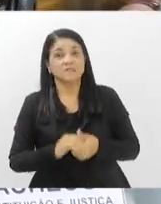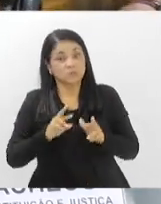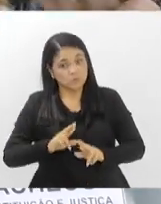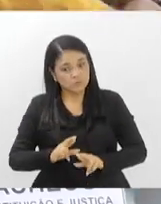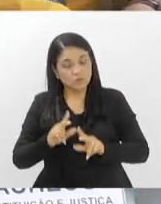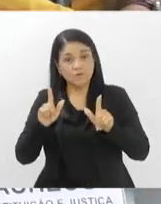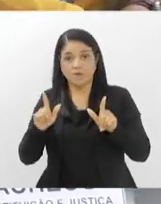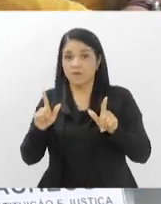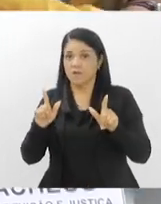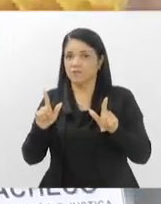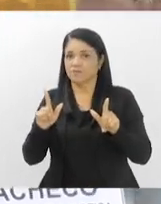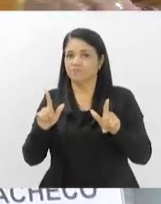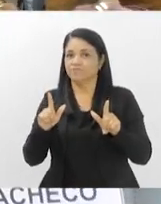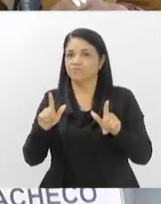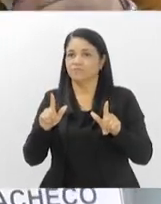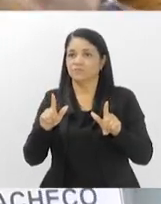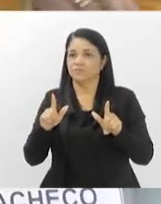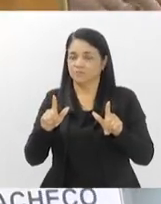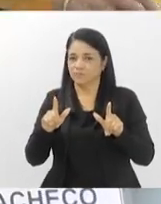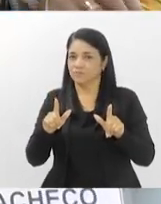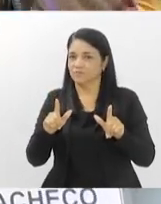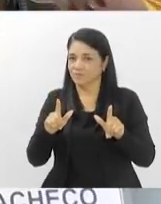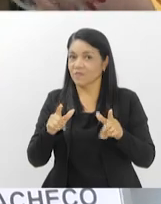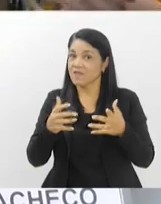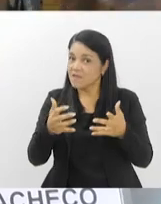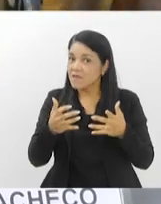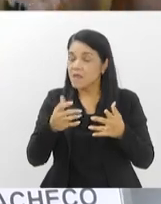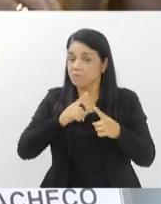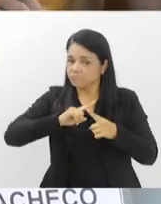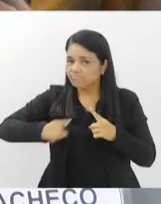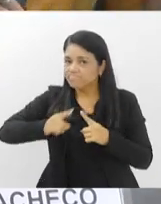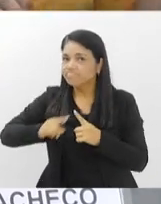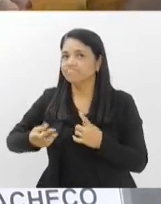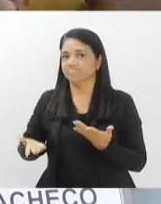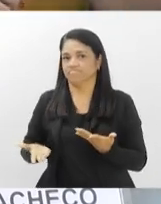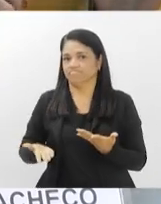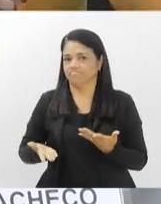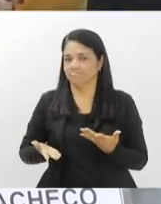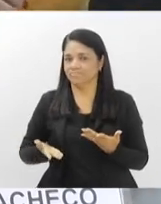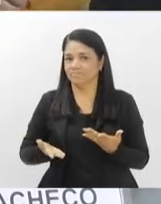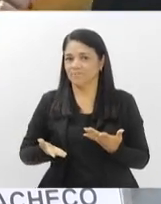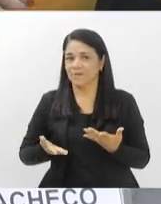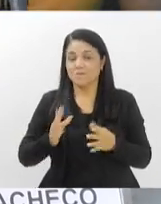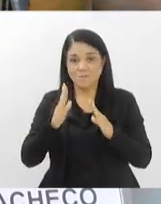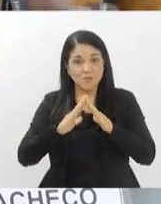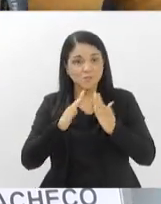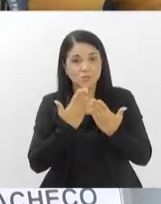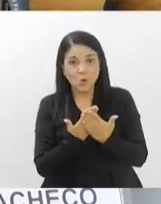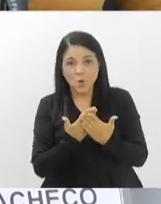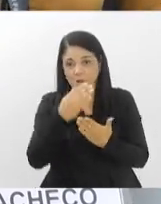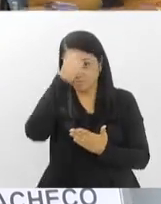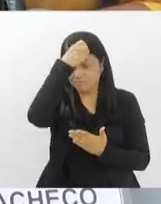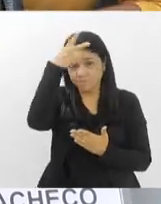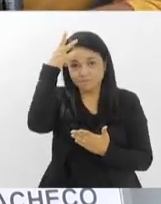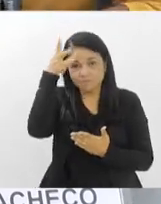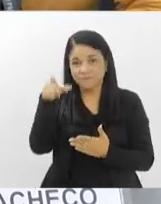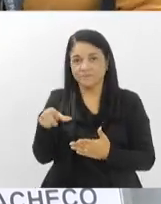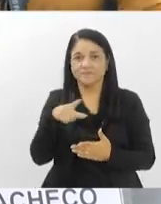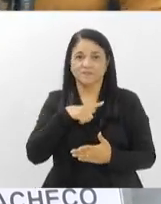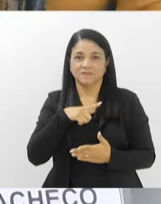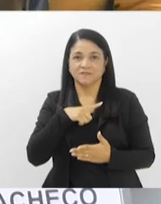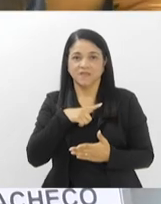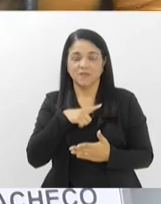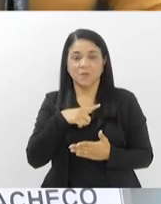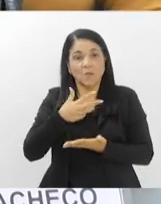situações... Aí é acordo. Que nós queremos coibir. Quer dizer, numa escola municipal, você tem lá